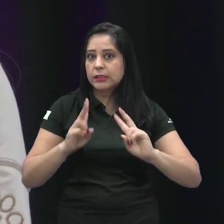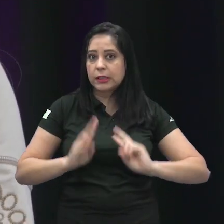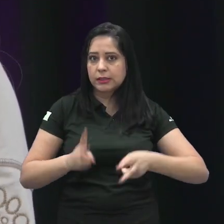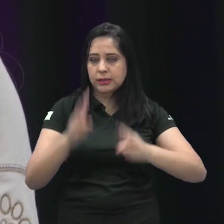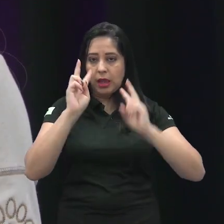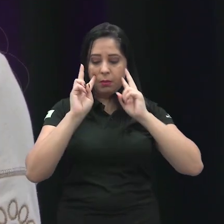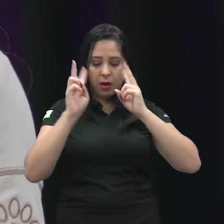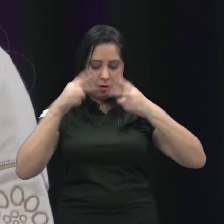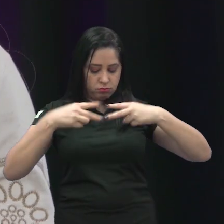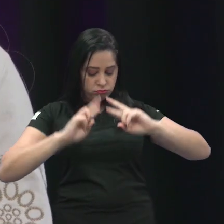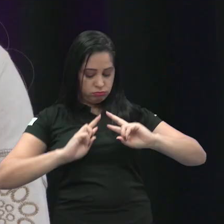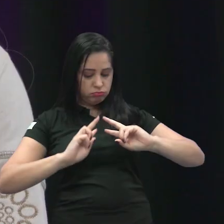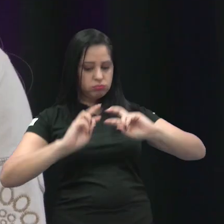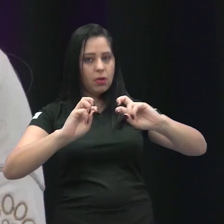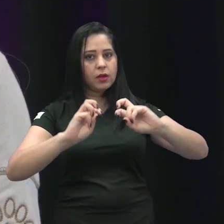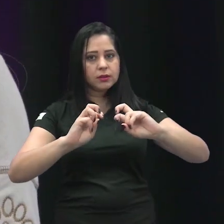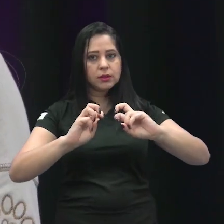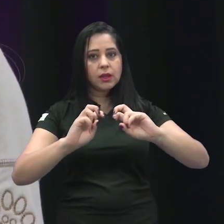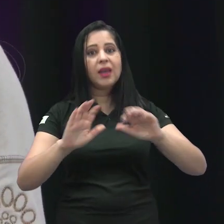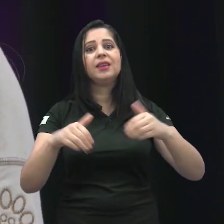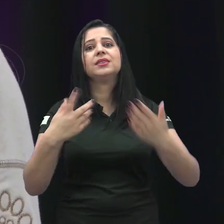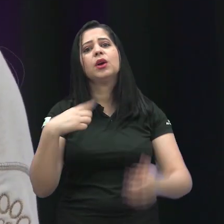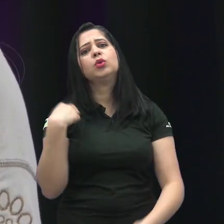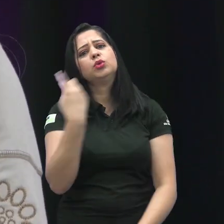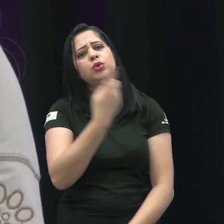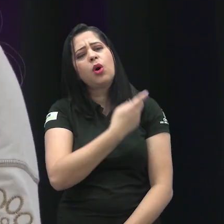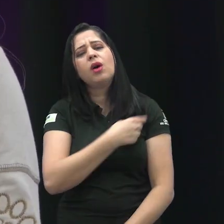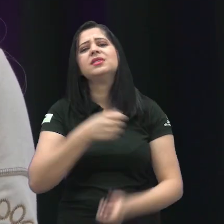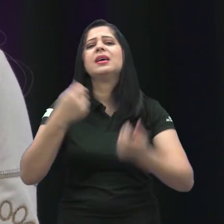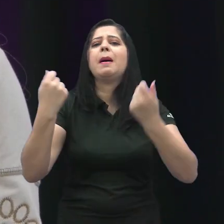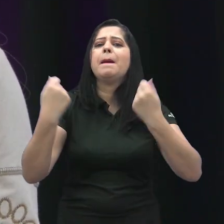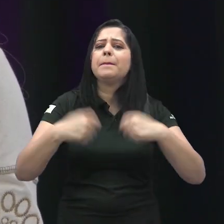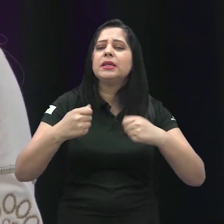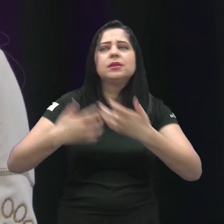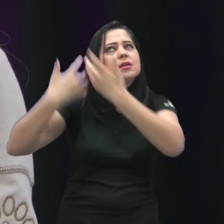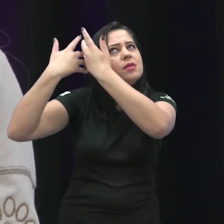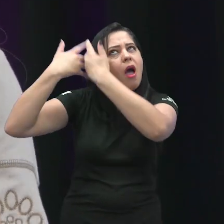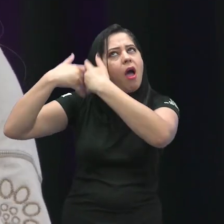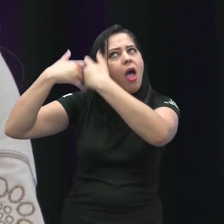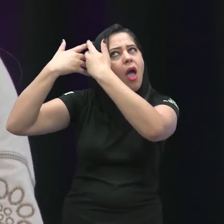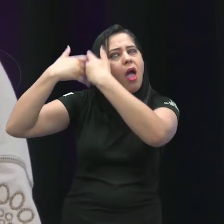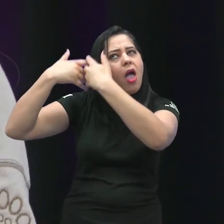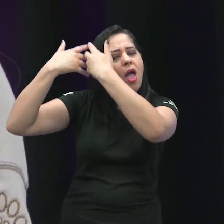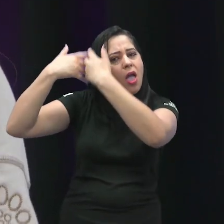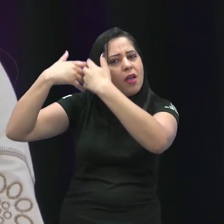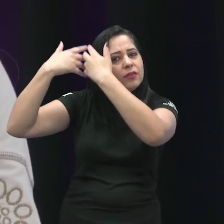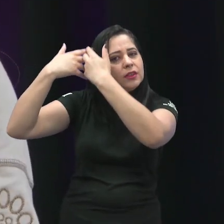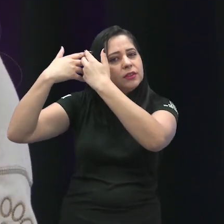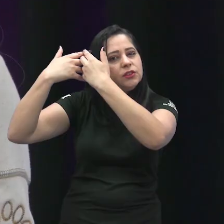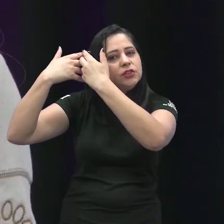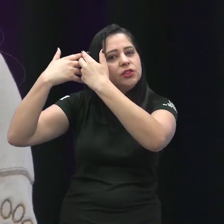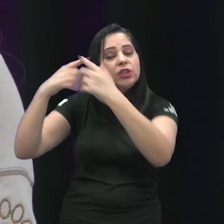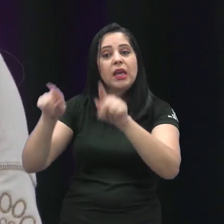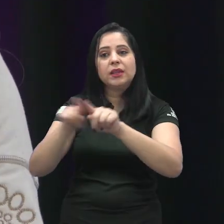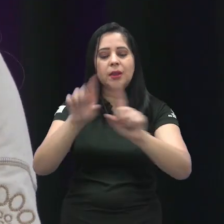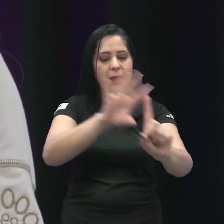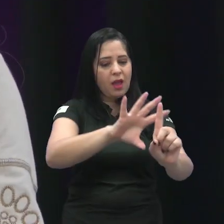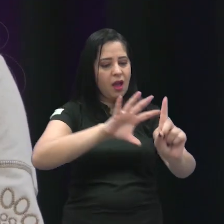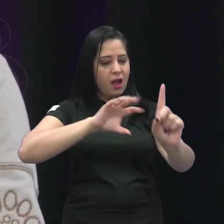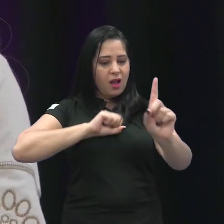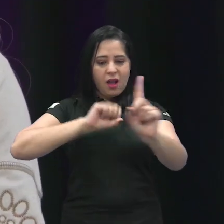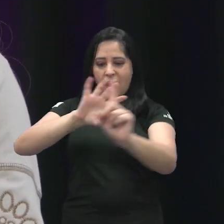de autodescoberta e crescimento. Então, que possamos levar conosco as reflexões compartilhadas e